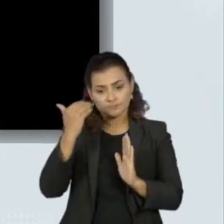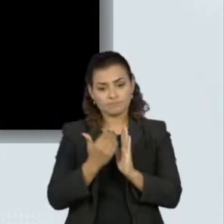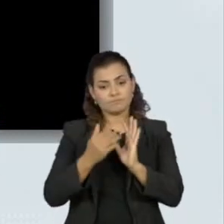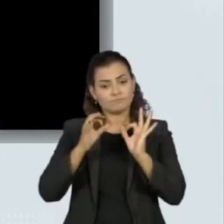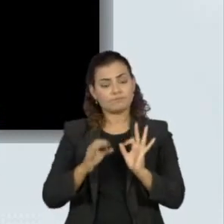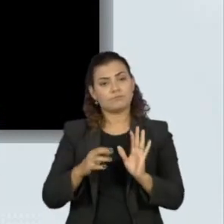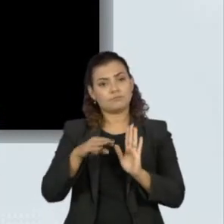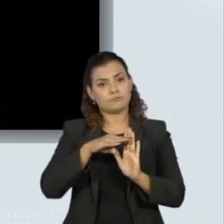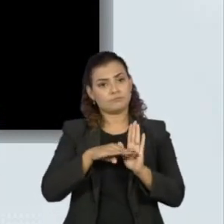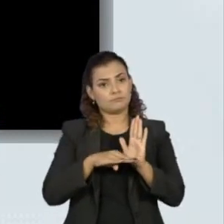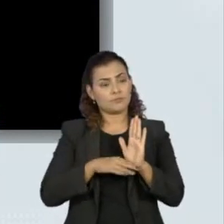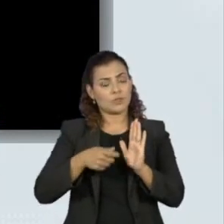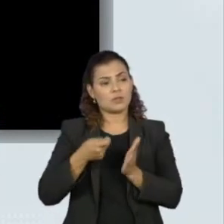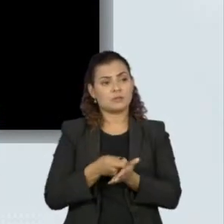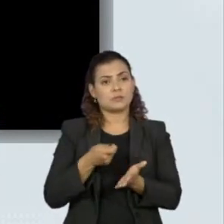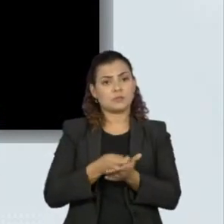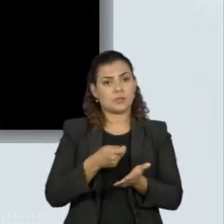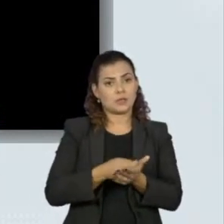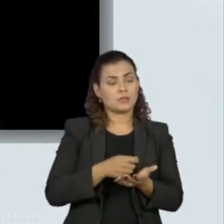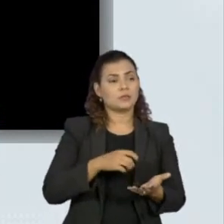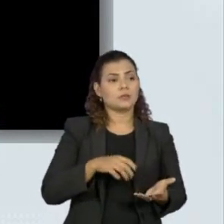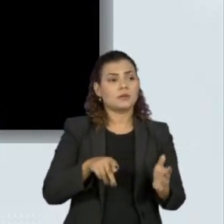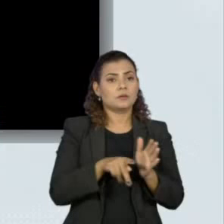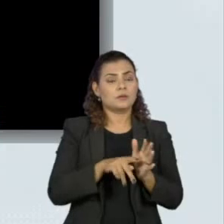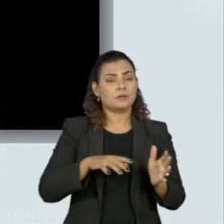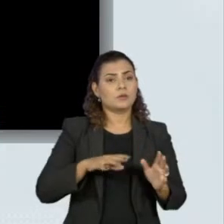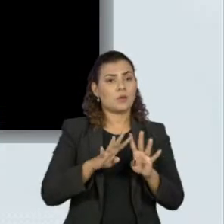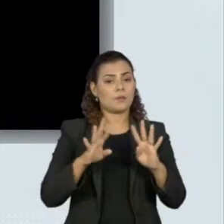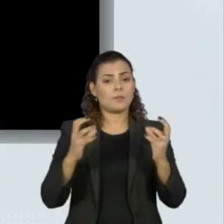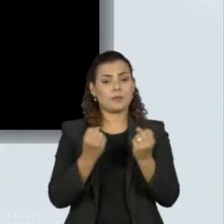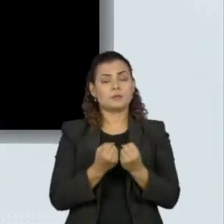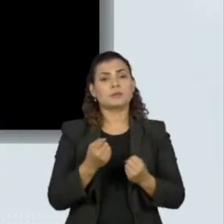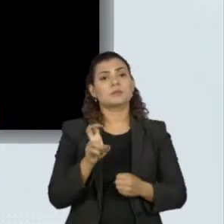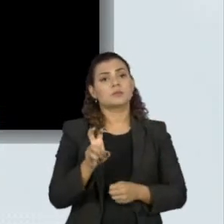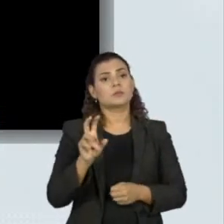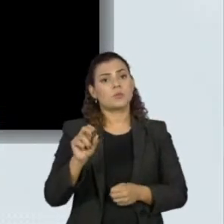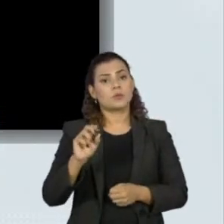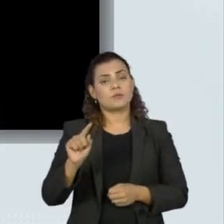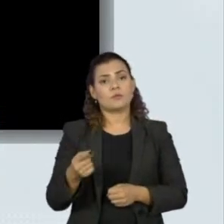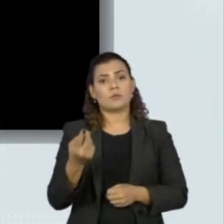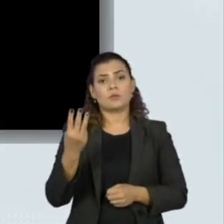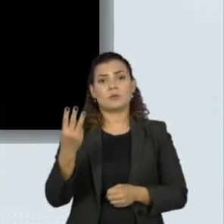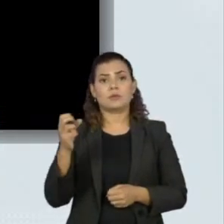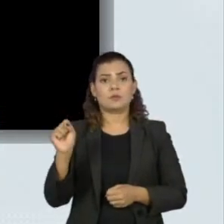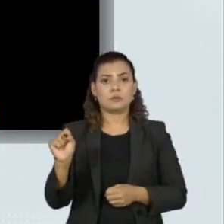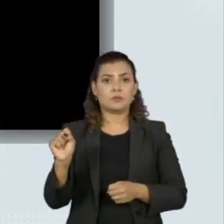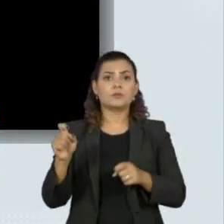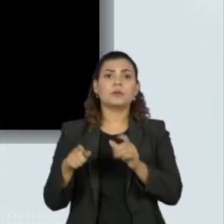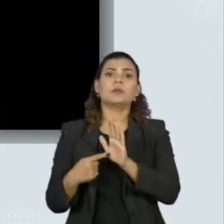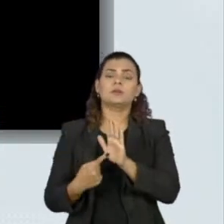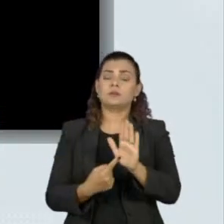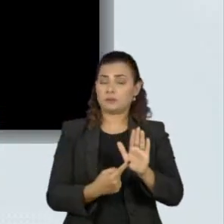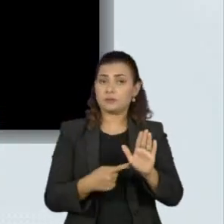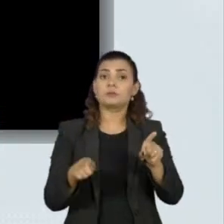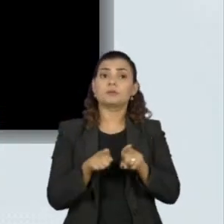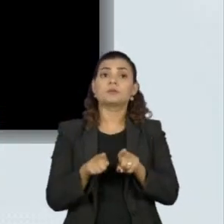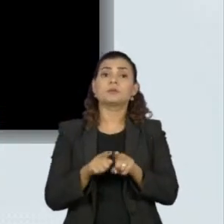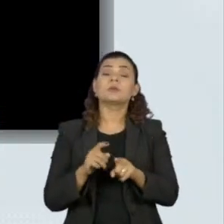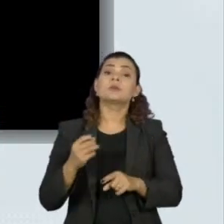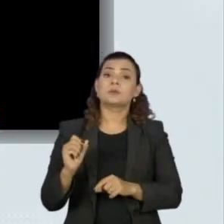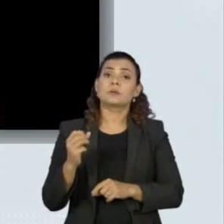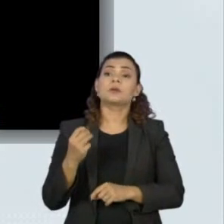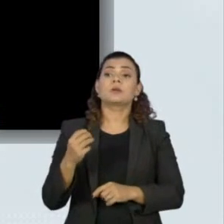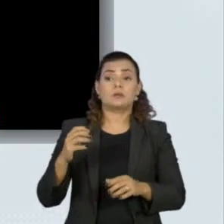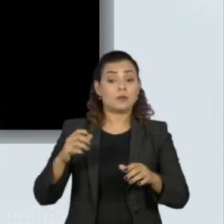das exigências da Organização Mundial da Saúde com 50,38%, intervalo de confiança de 35,26